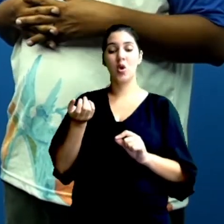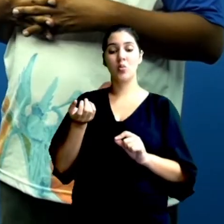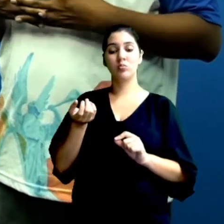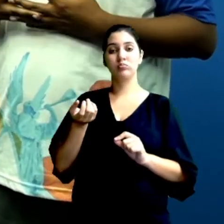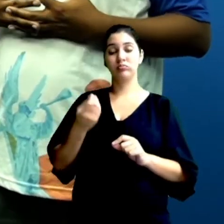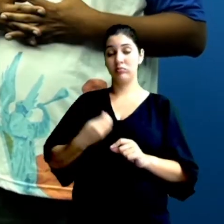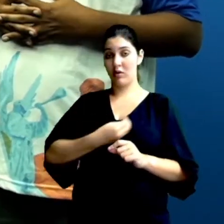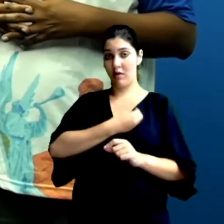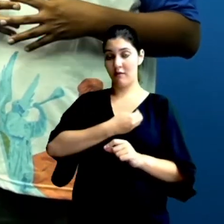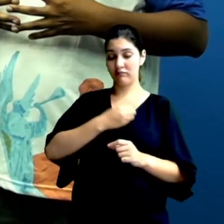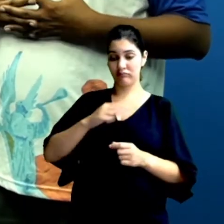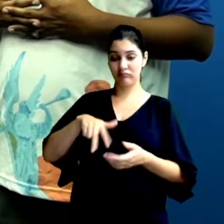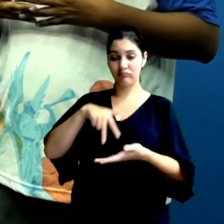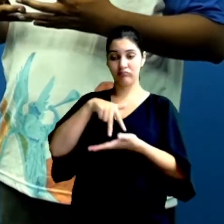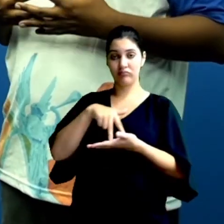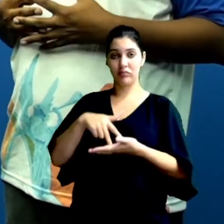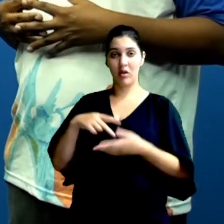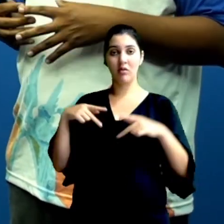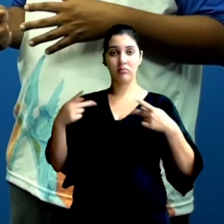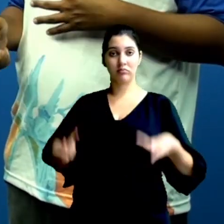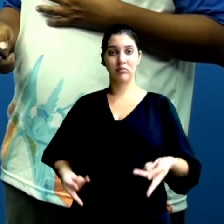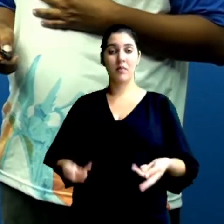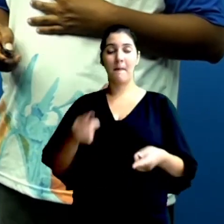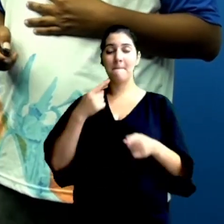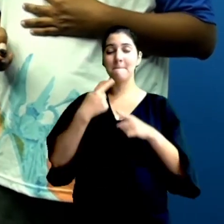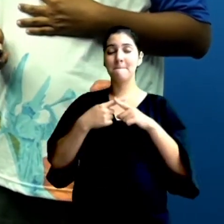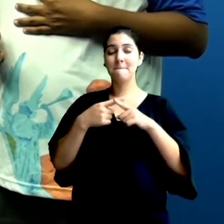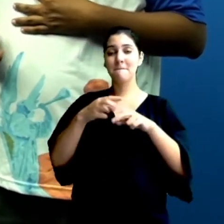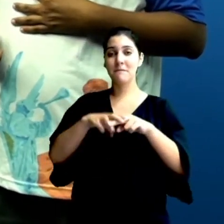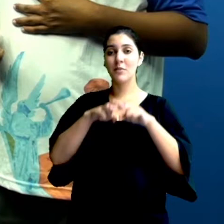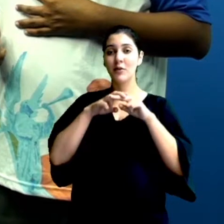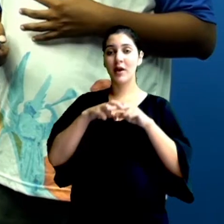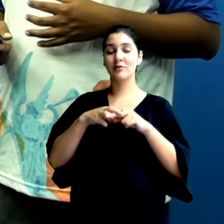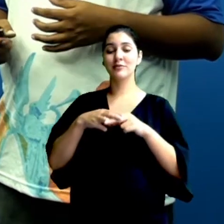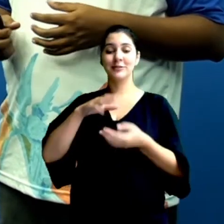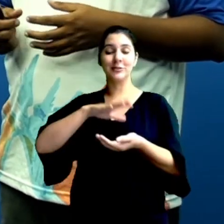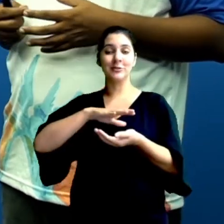humana, né, por conta do clima menos favorável.